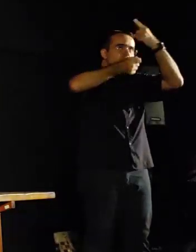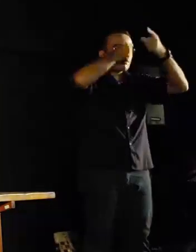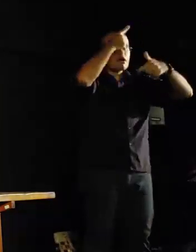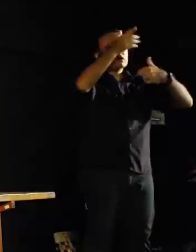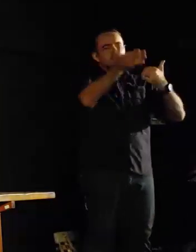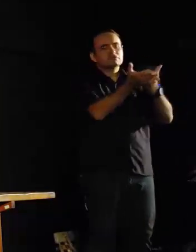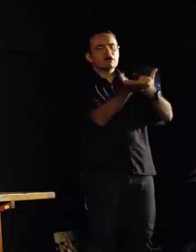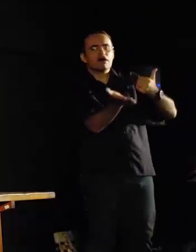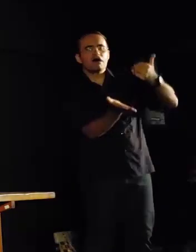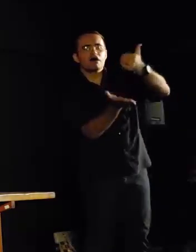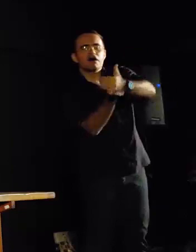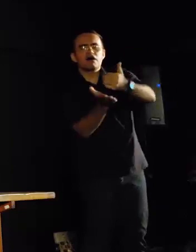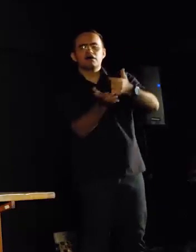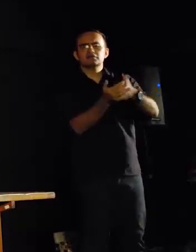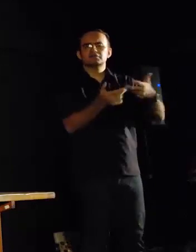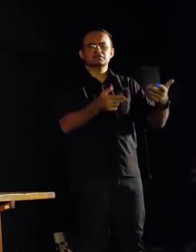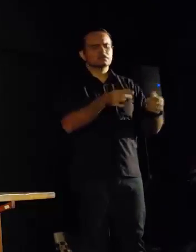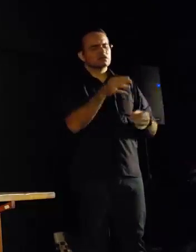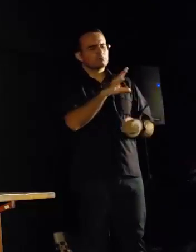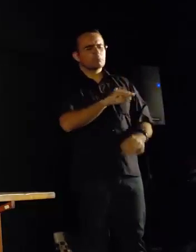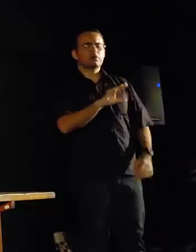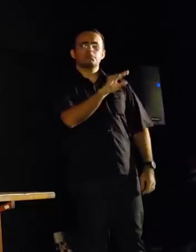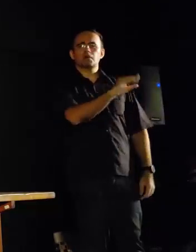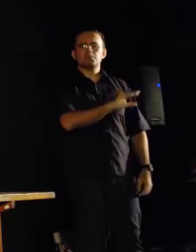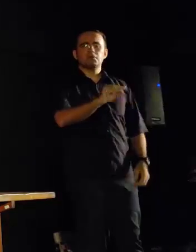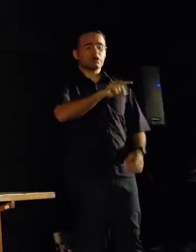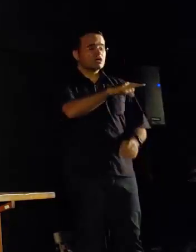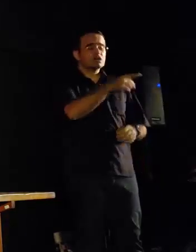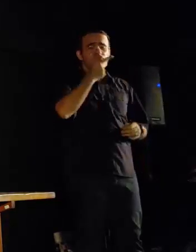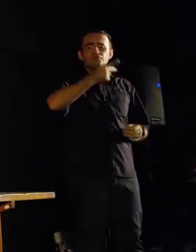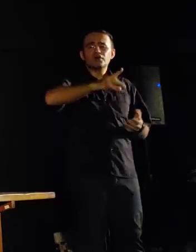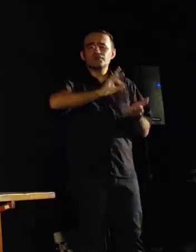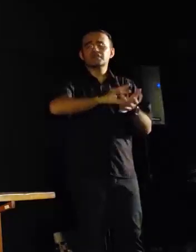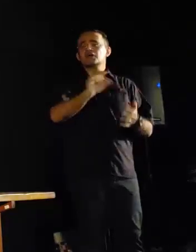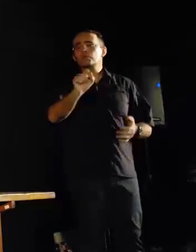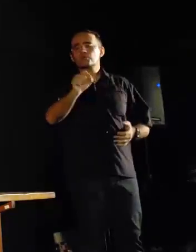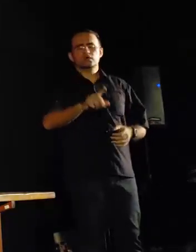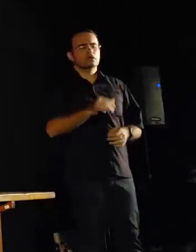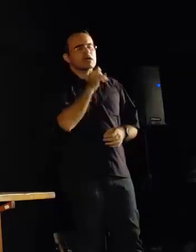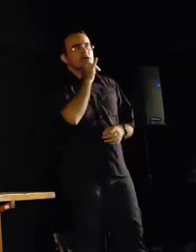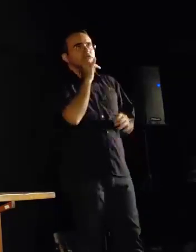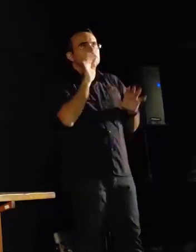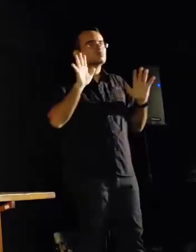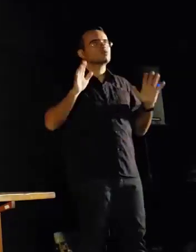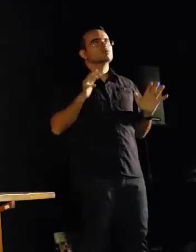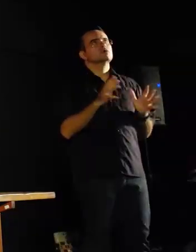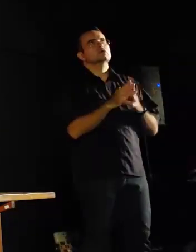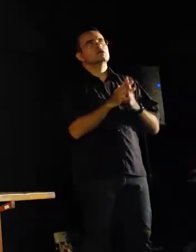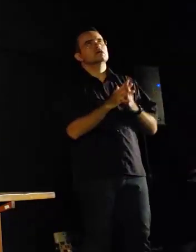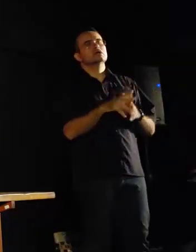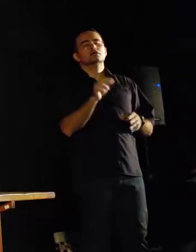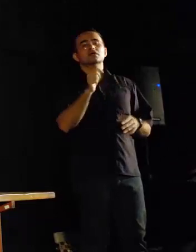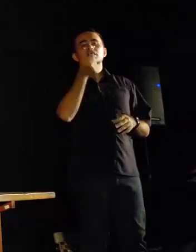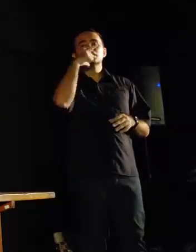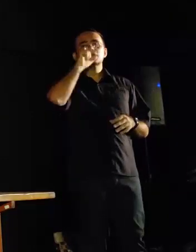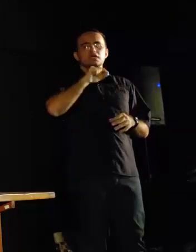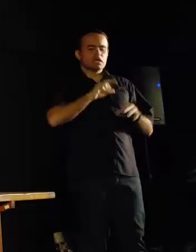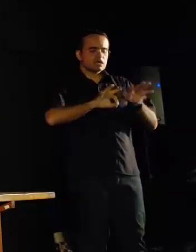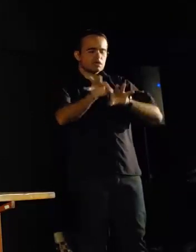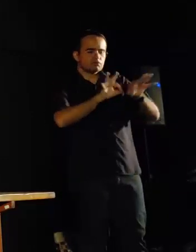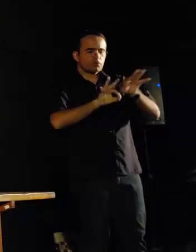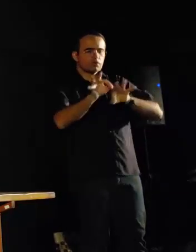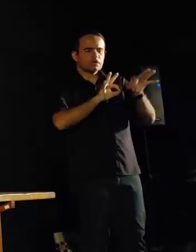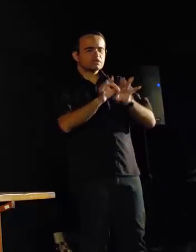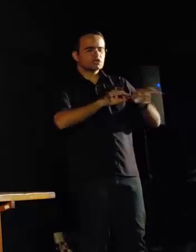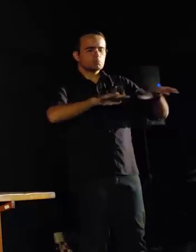blá. E, no final, então, o que era o verdadeiro discurso? Era uma coisa mais ou menos assim. Então, olha só, quem faz política dos movimentos sociais,